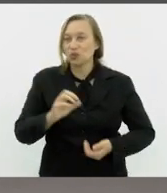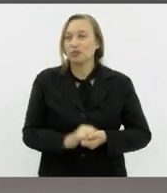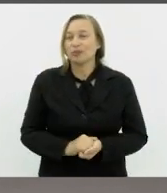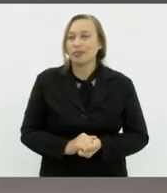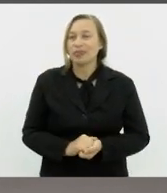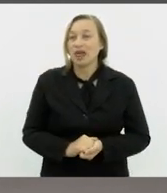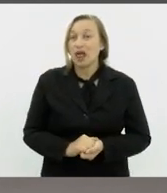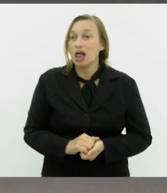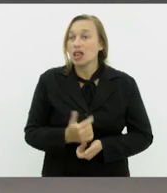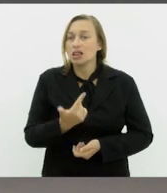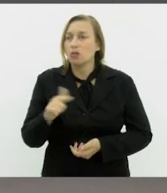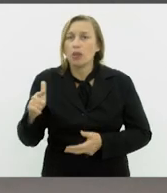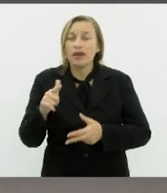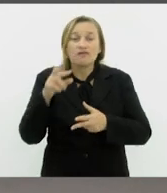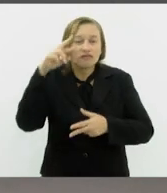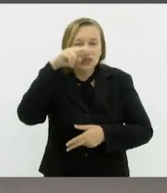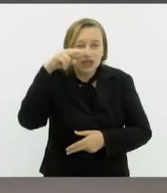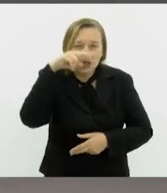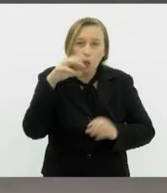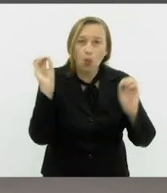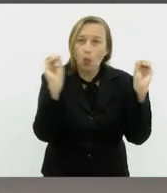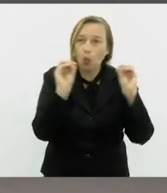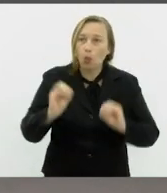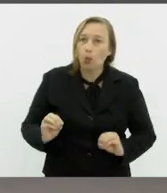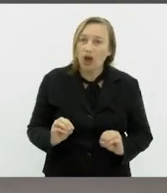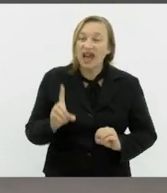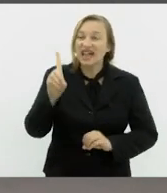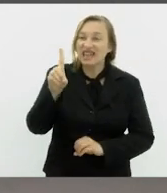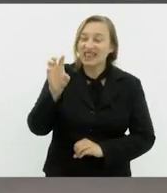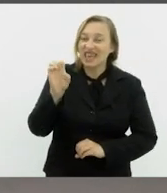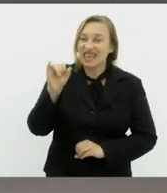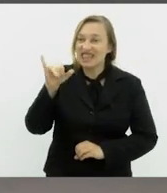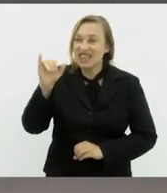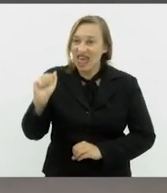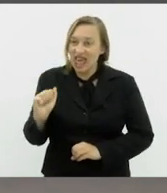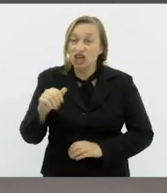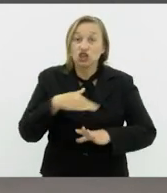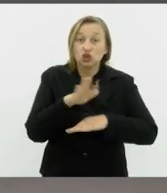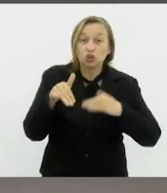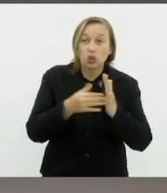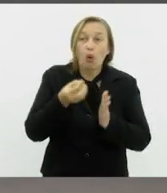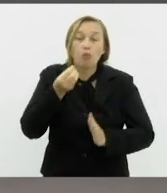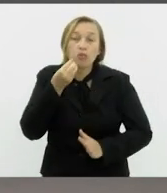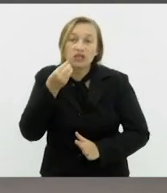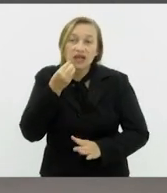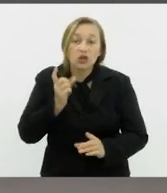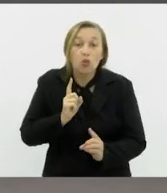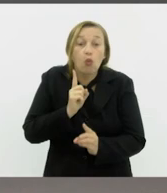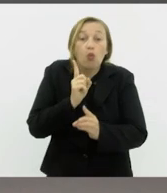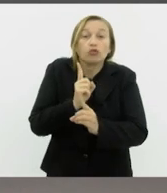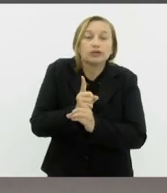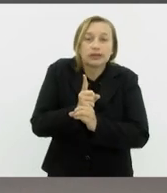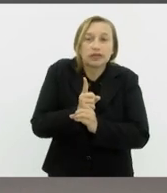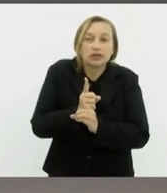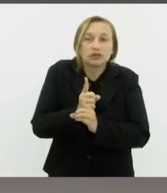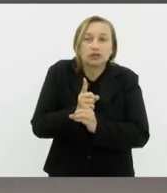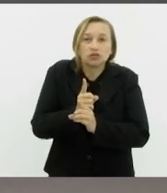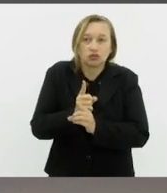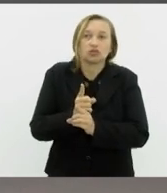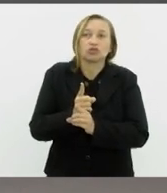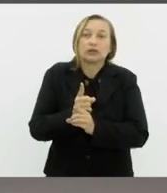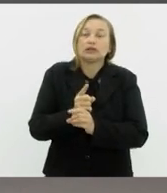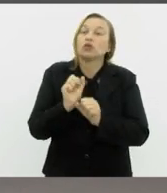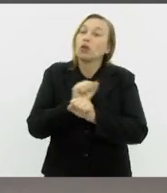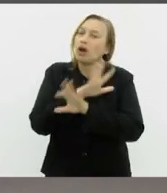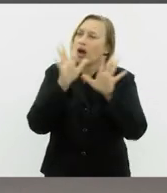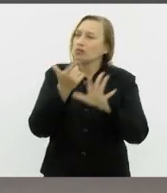não existe fiscalização. O DSEA, em todas essas oportunidades que nos encontramos, deixou absolutamente